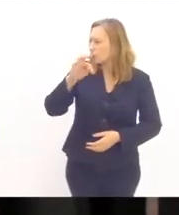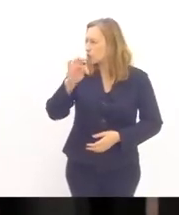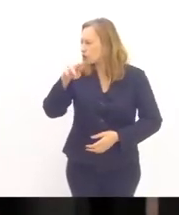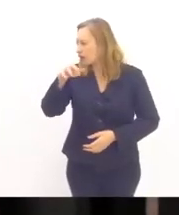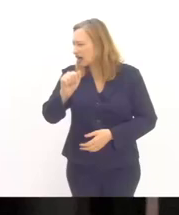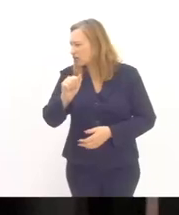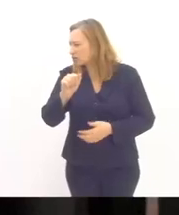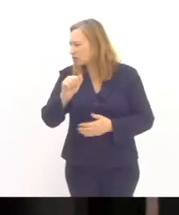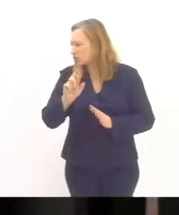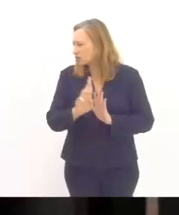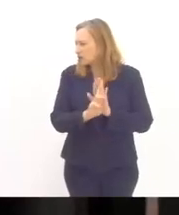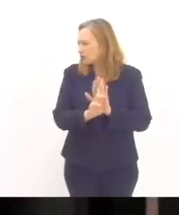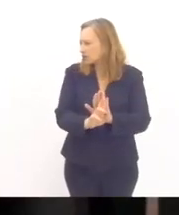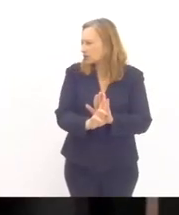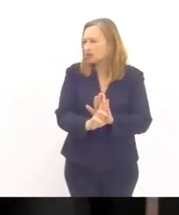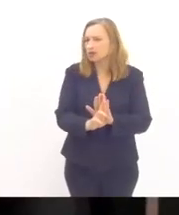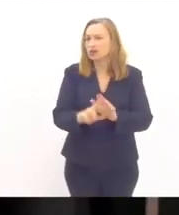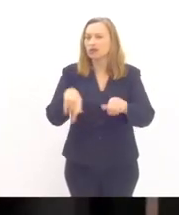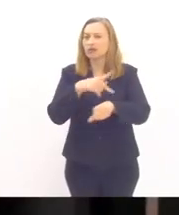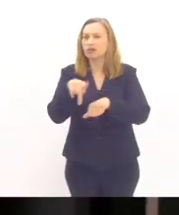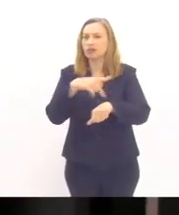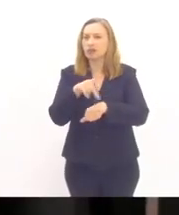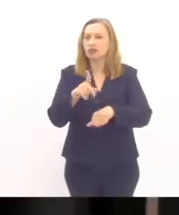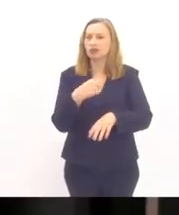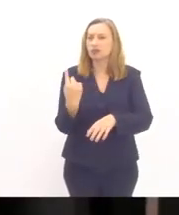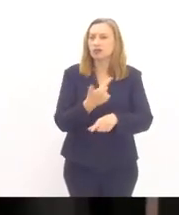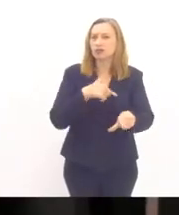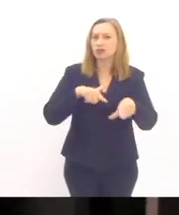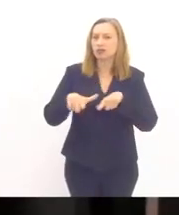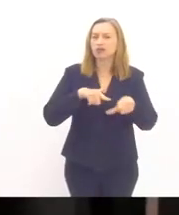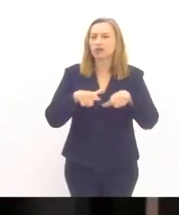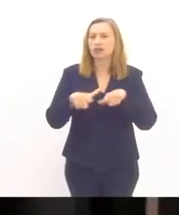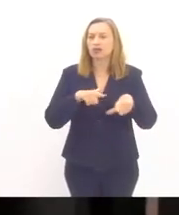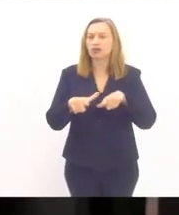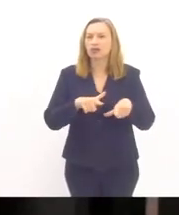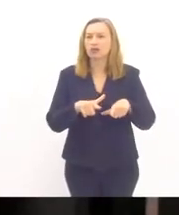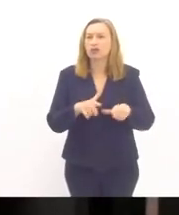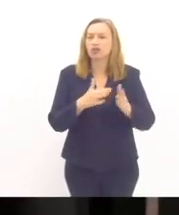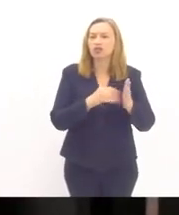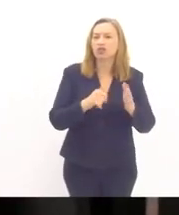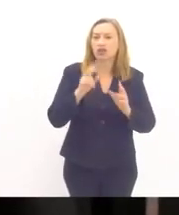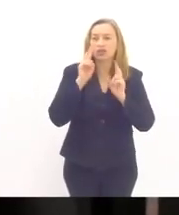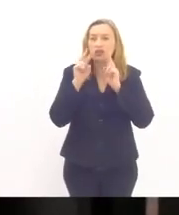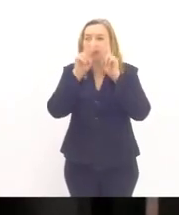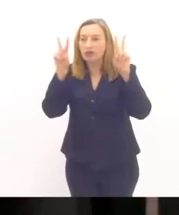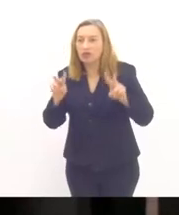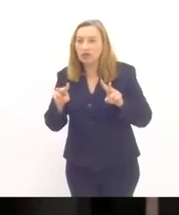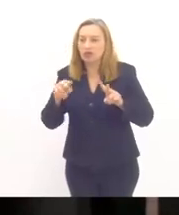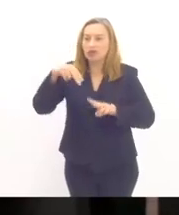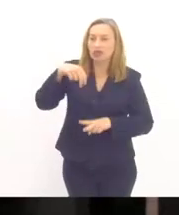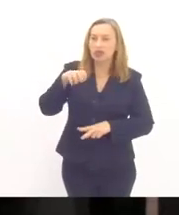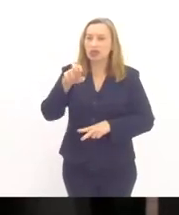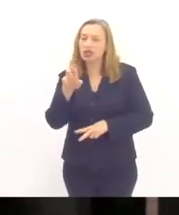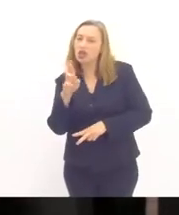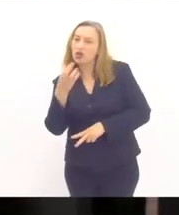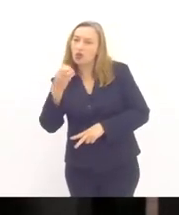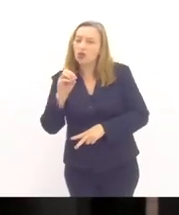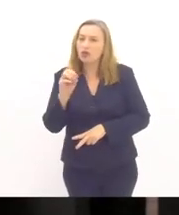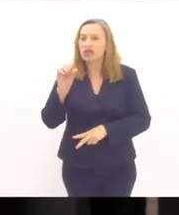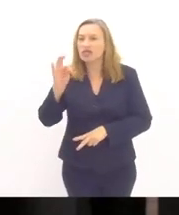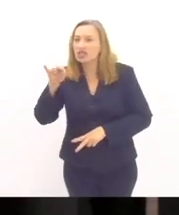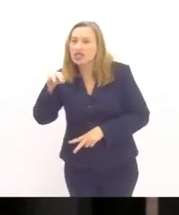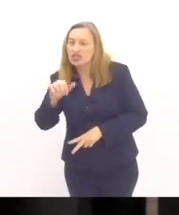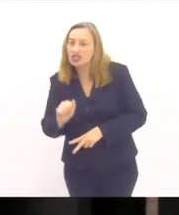que está na hora da gente falar dos nossos trabalhos, de tirar essa visão eurocentrista que atravessa a